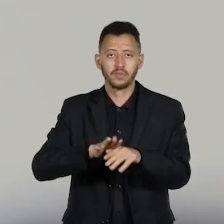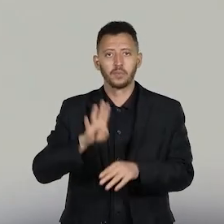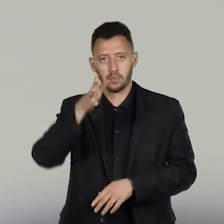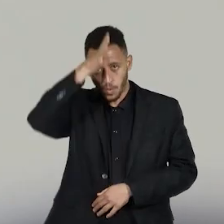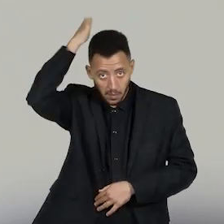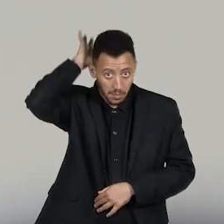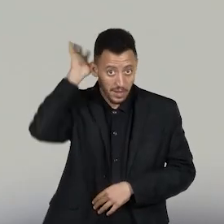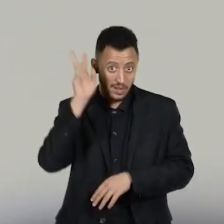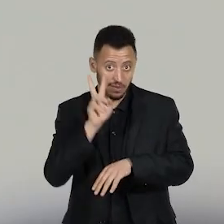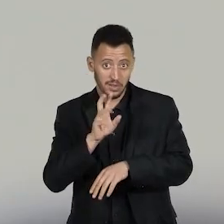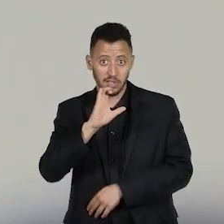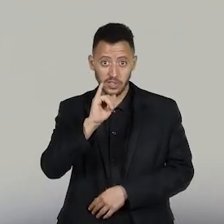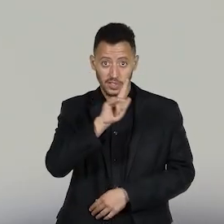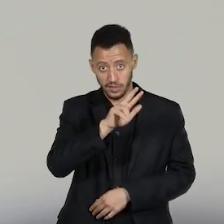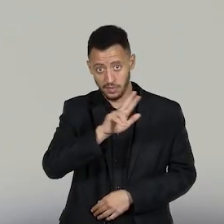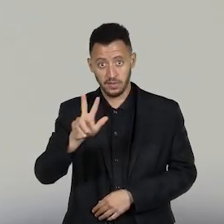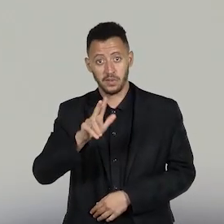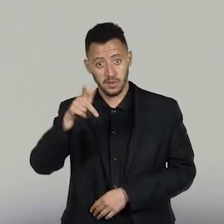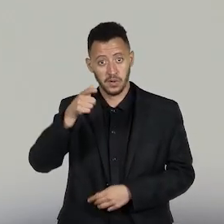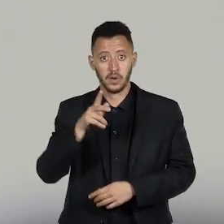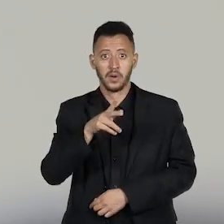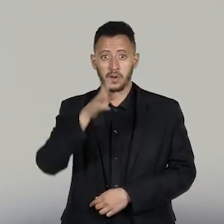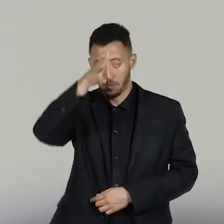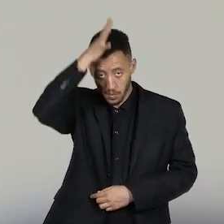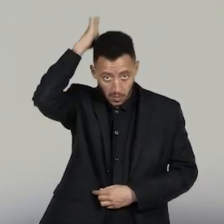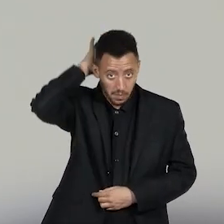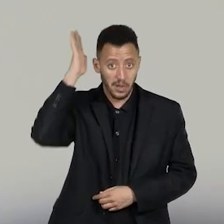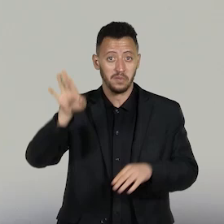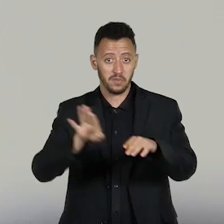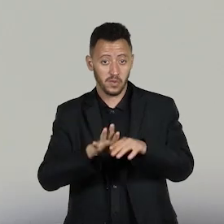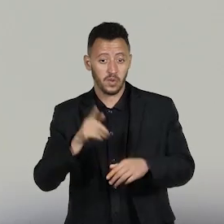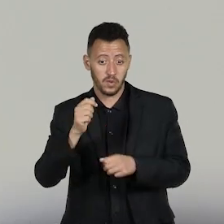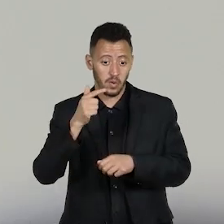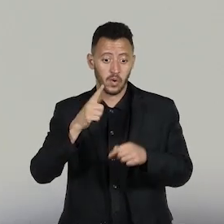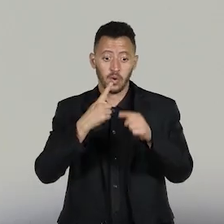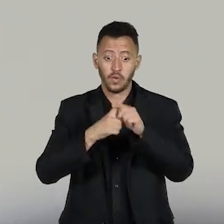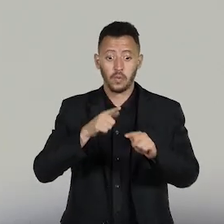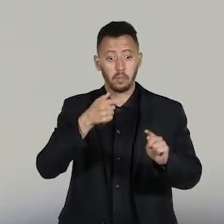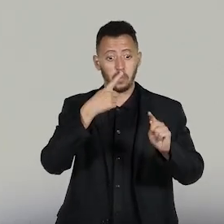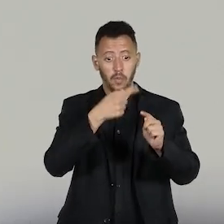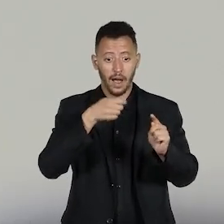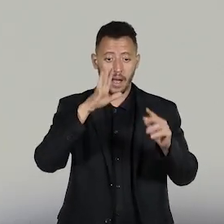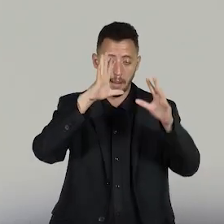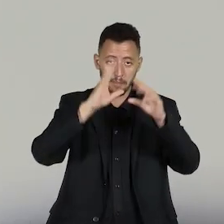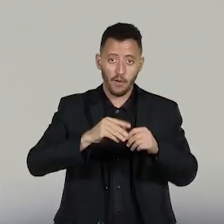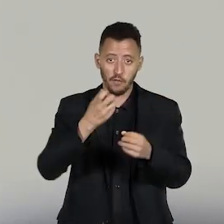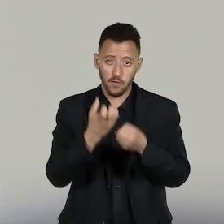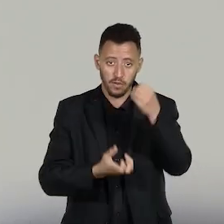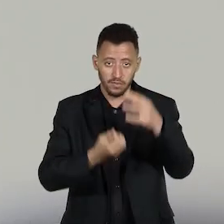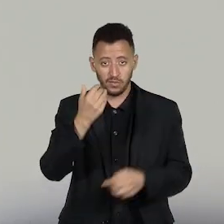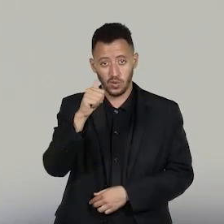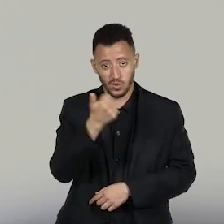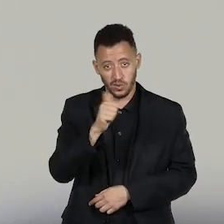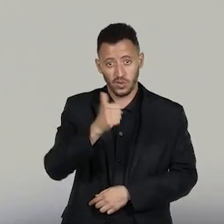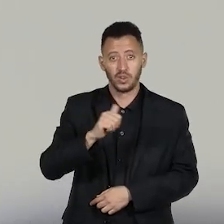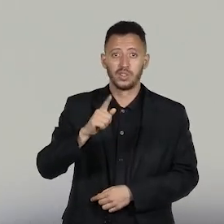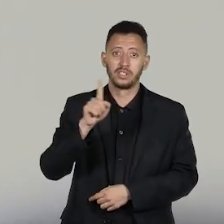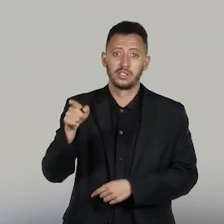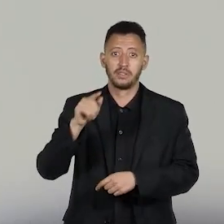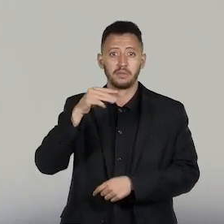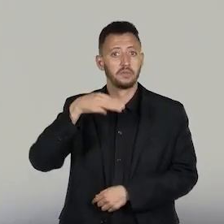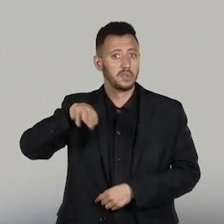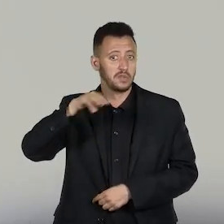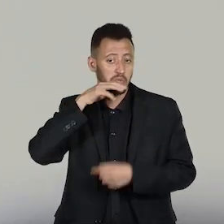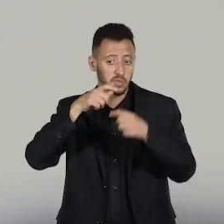bombeiros civis, militares e brigadistas para conter o fogo que só esse ano, de janeiro a agosto, atingiu mais de